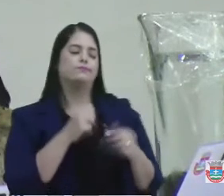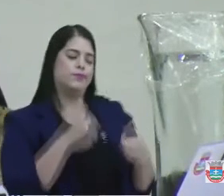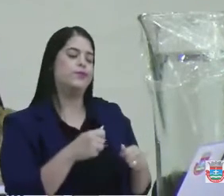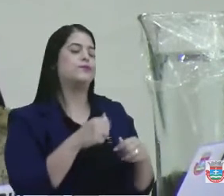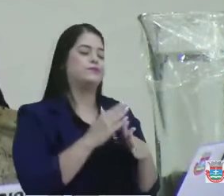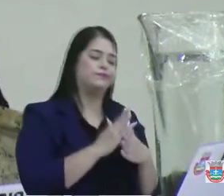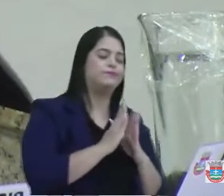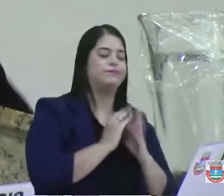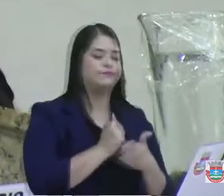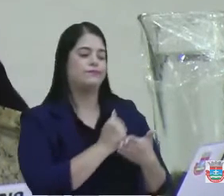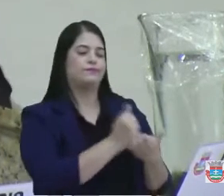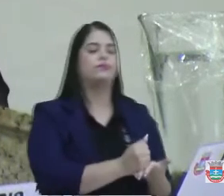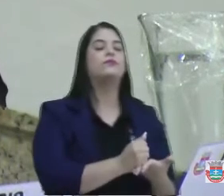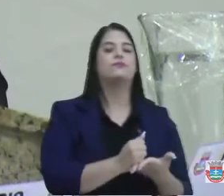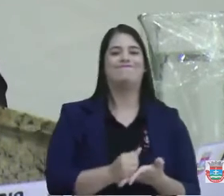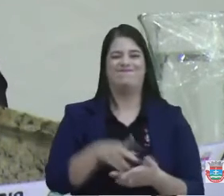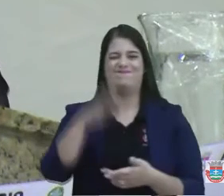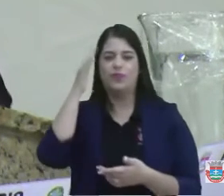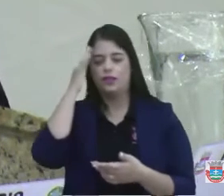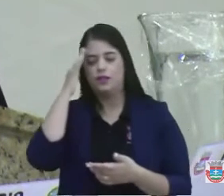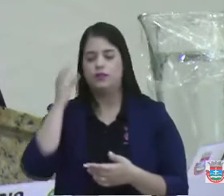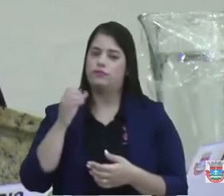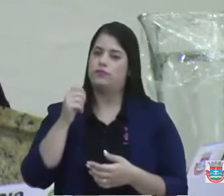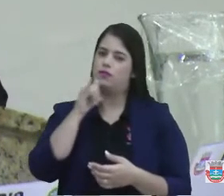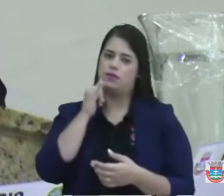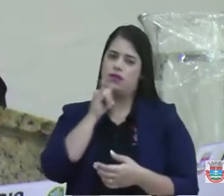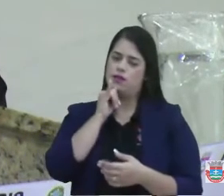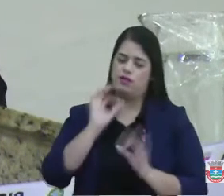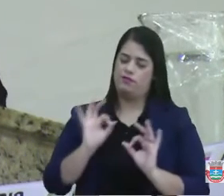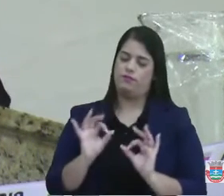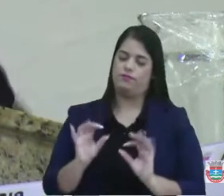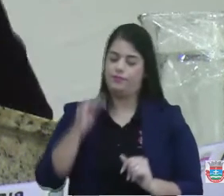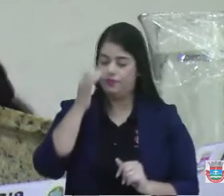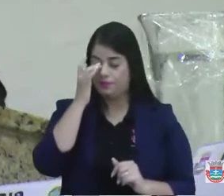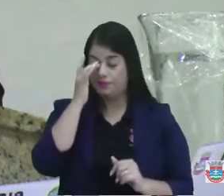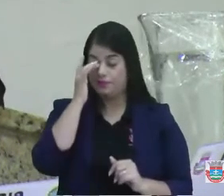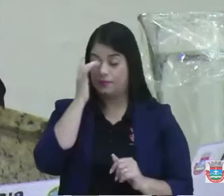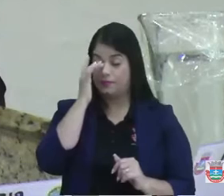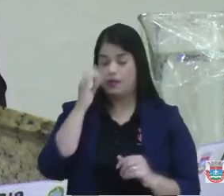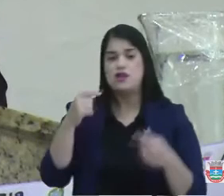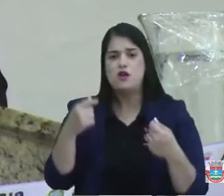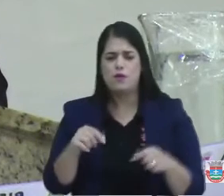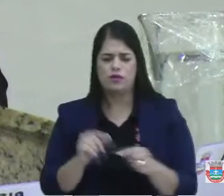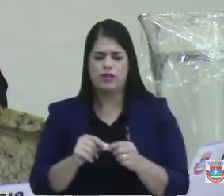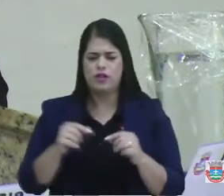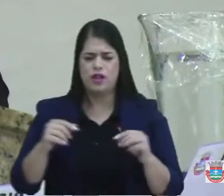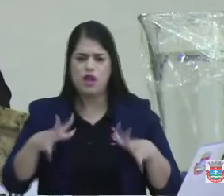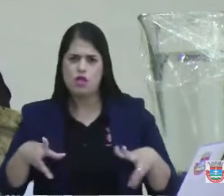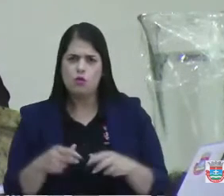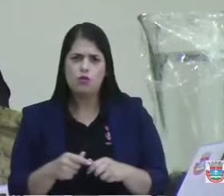Oi e a gente já estamos pronto para ajudar naquilo que for possível não podemos fazer tudo